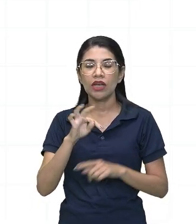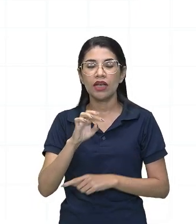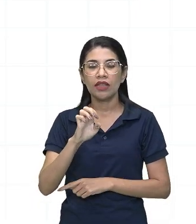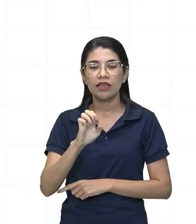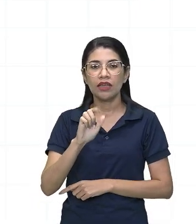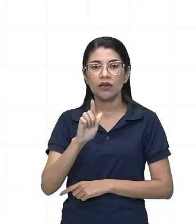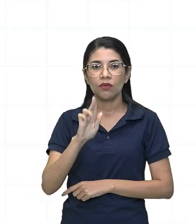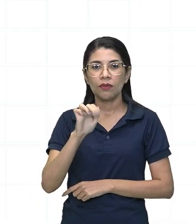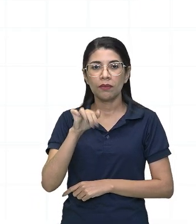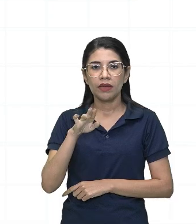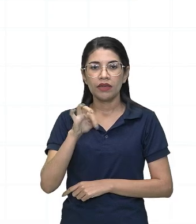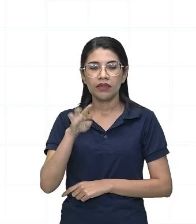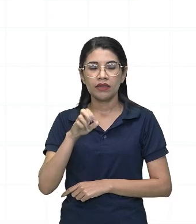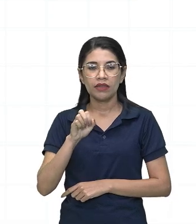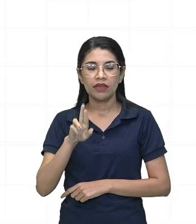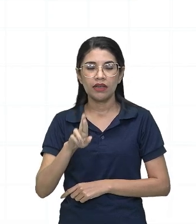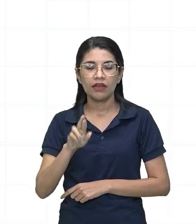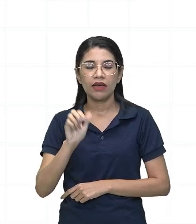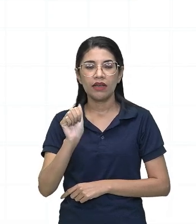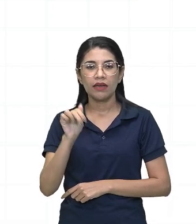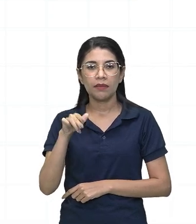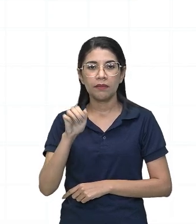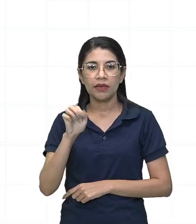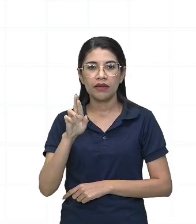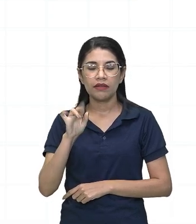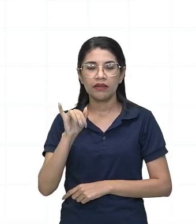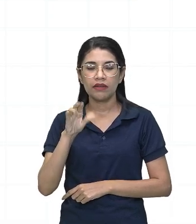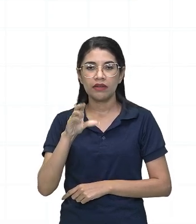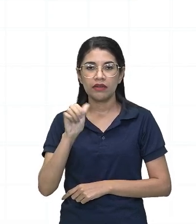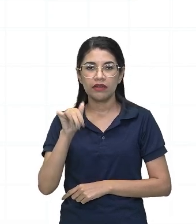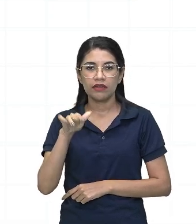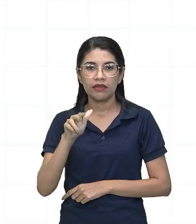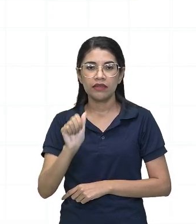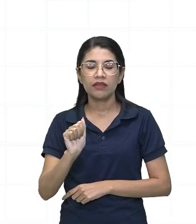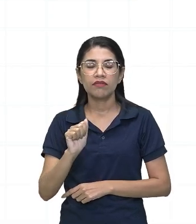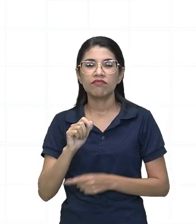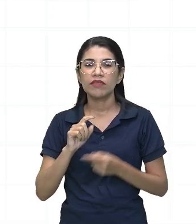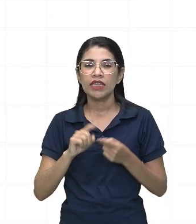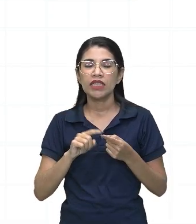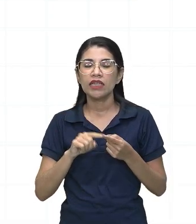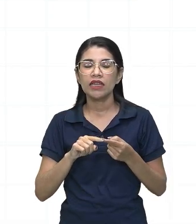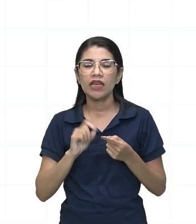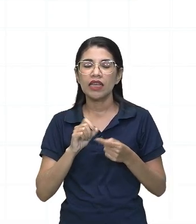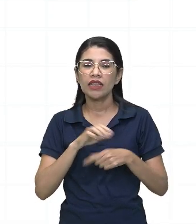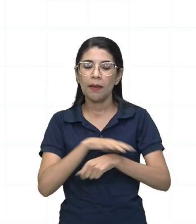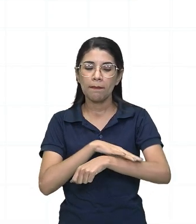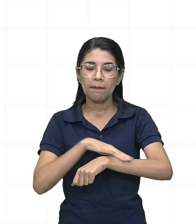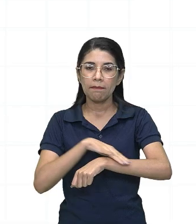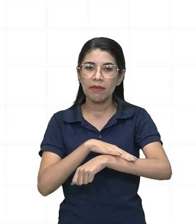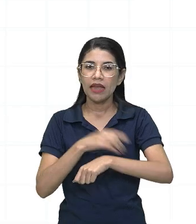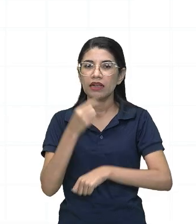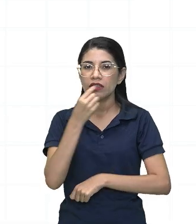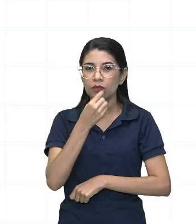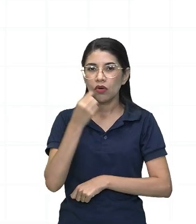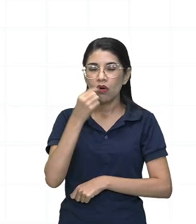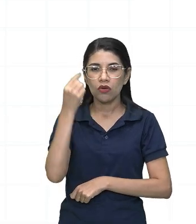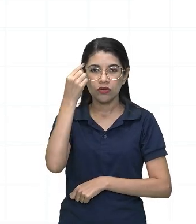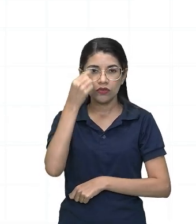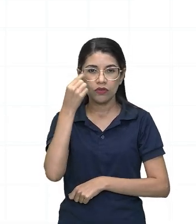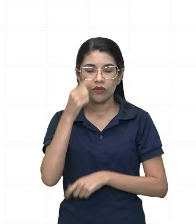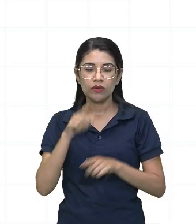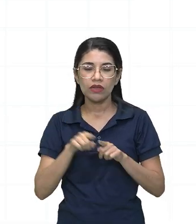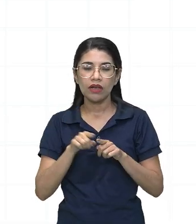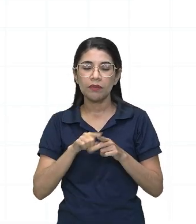tegumentar americana. Esse tipo de leishmaniose ataca a pele e mucosas. E nós temos